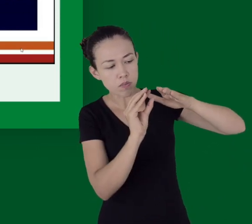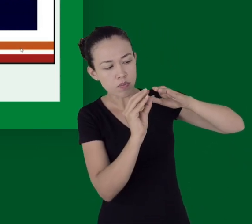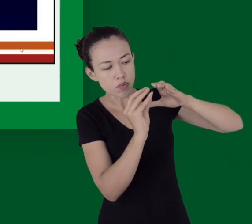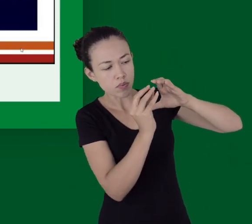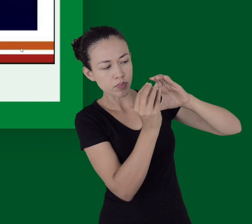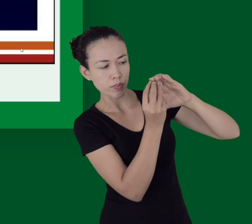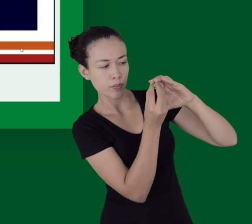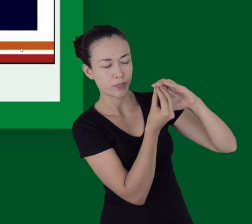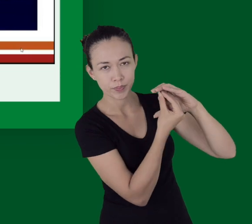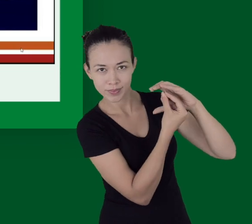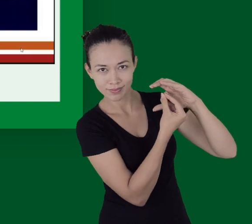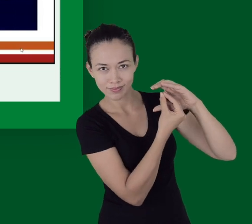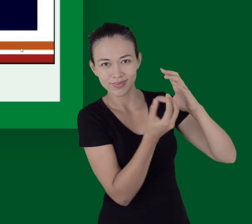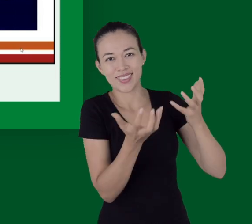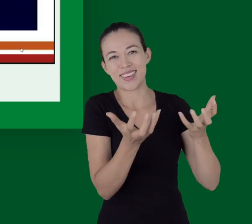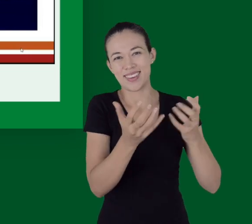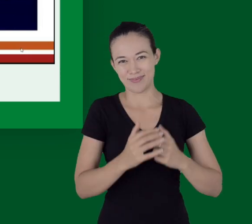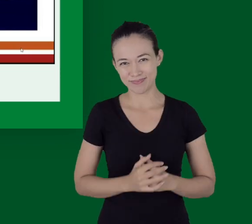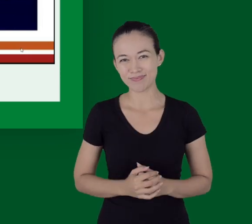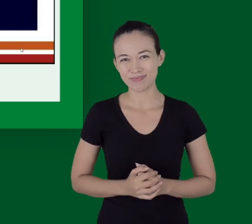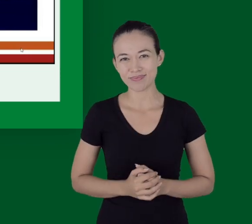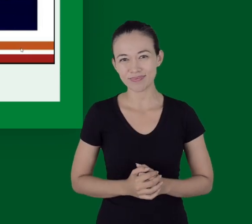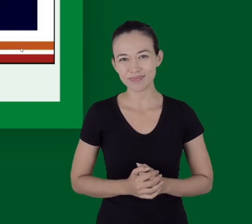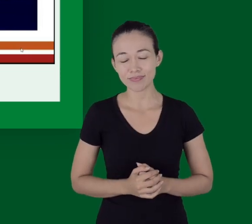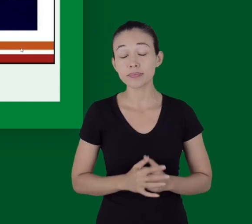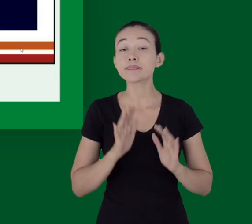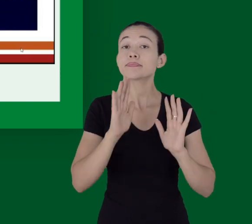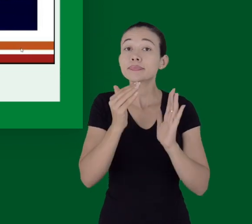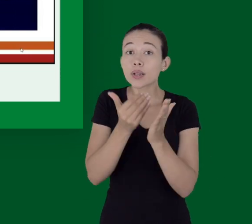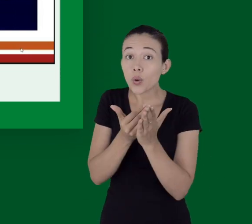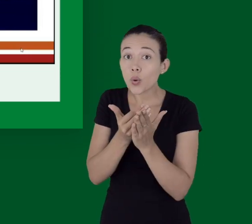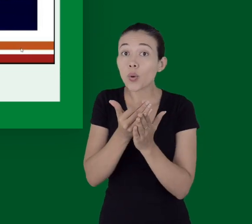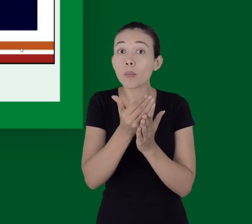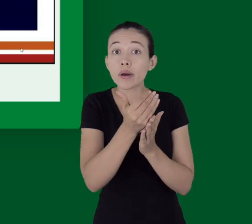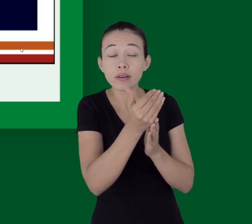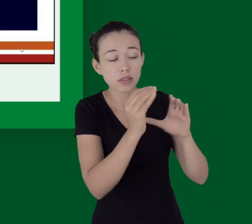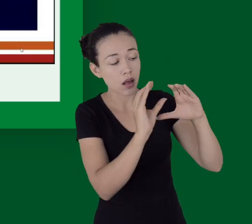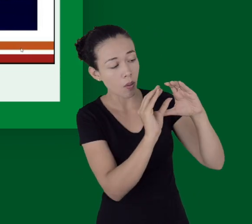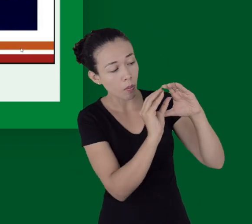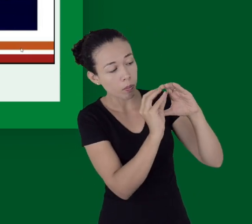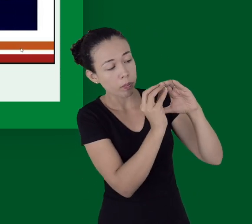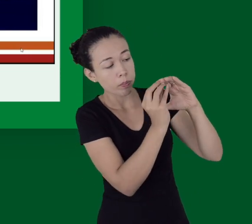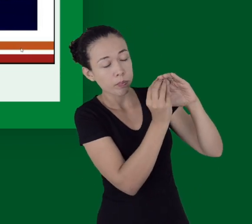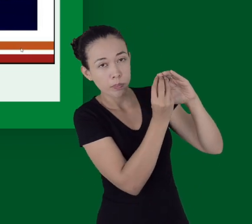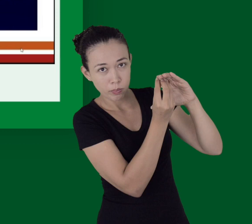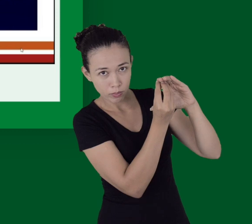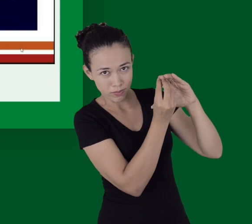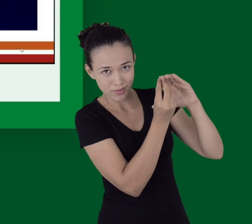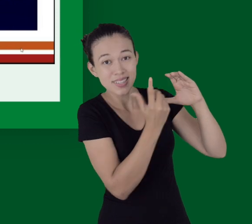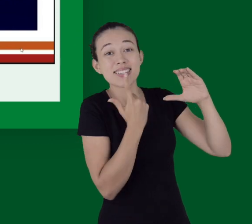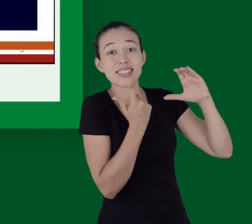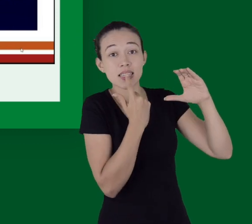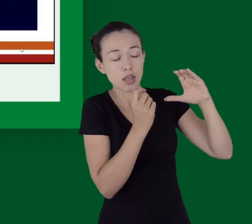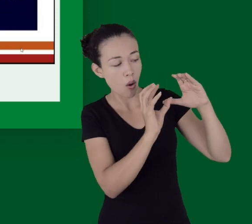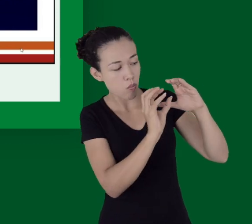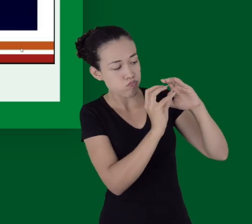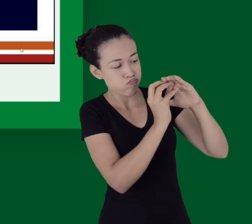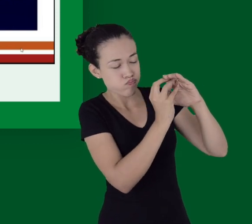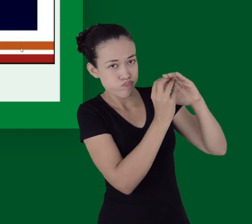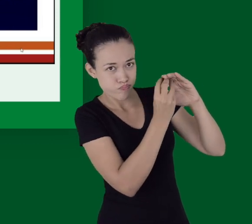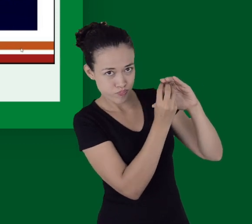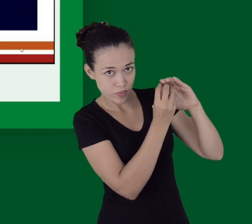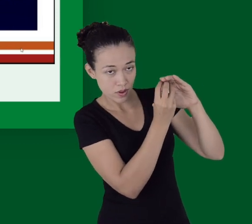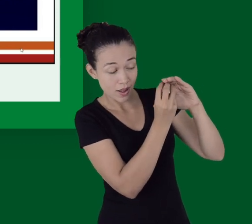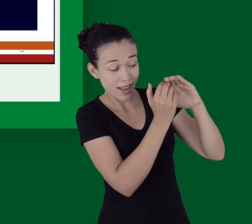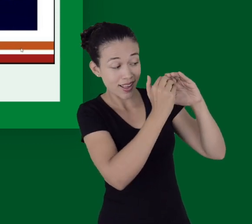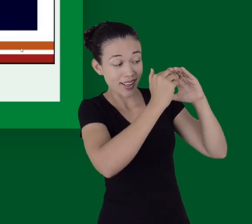célula inflamatória, tudo isso, e tentar coagular ali. Quando começa a coagular o que foi lesionado ali na capa, começa